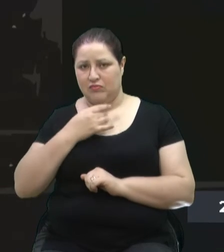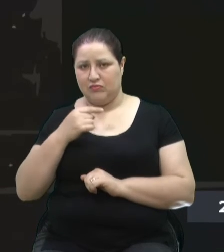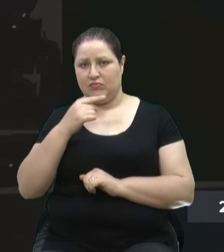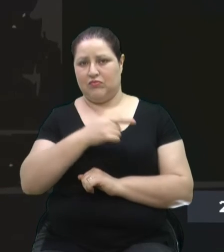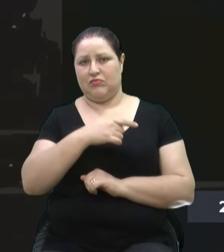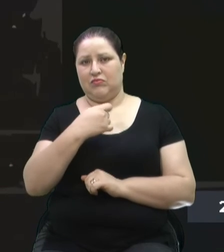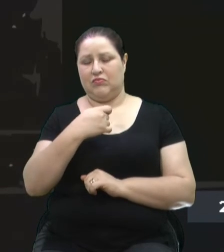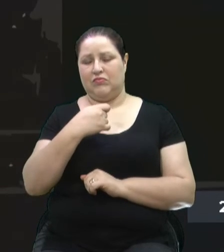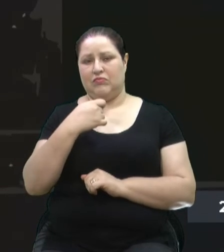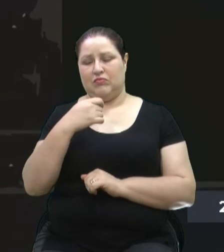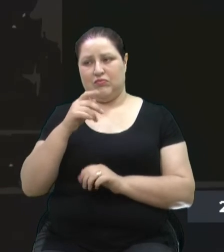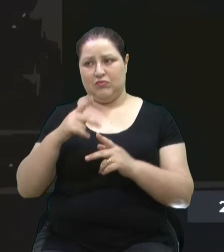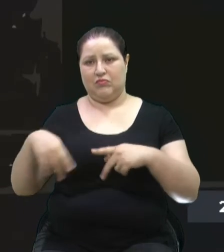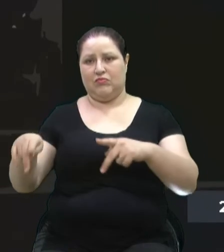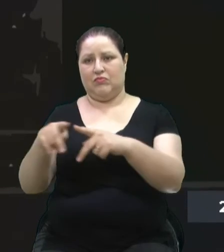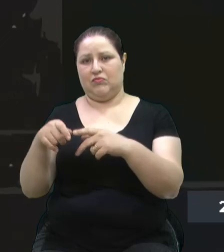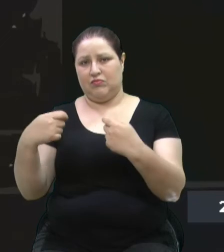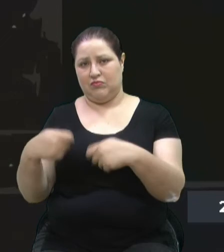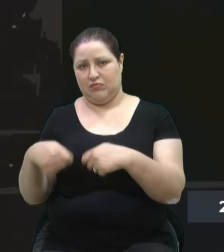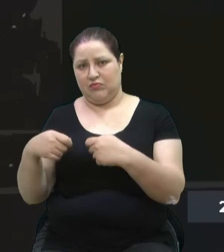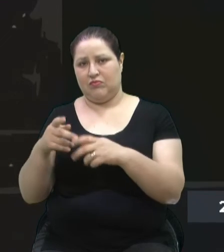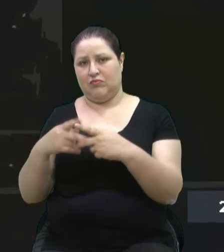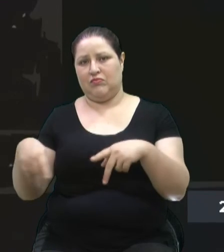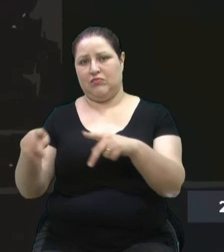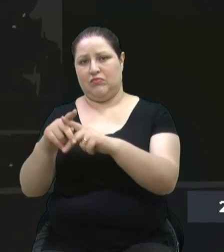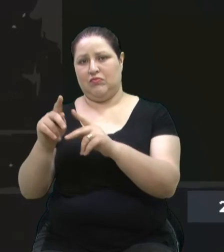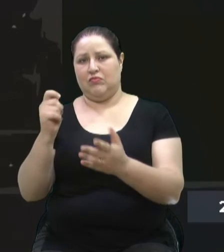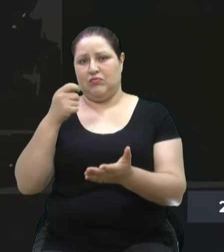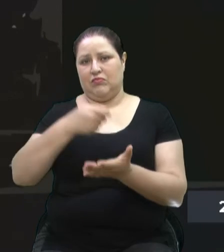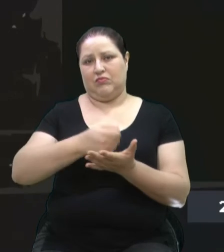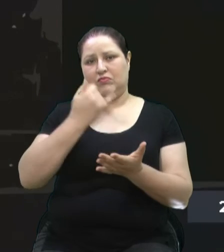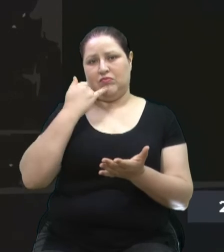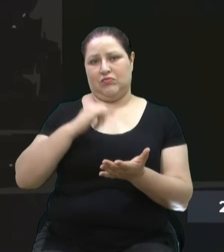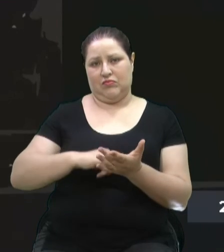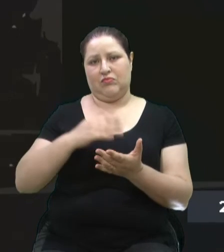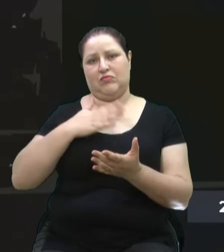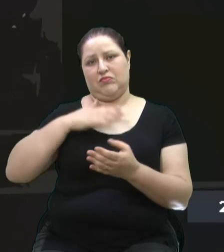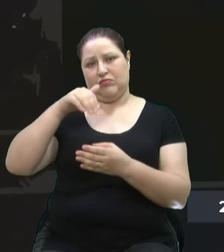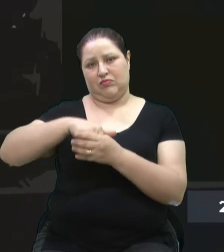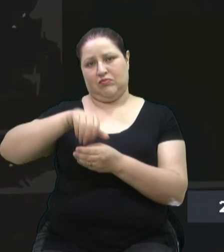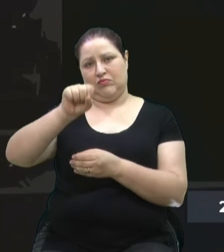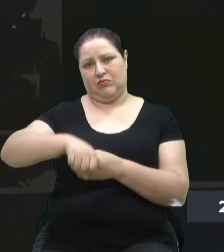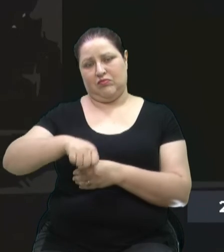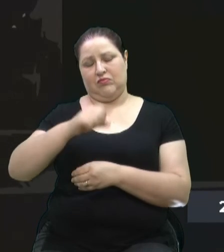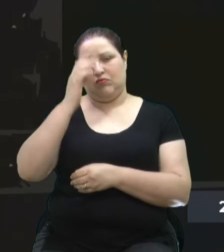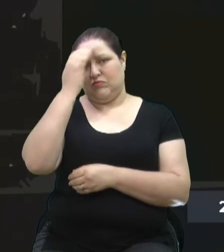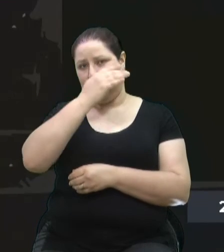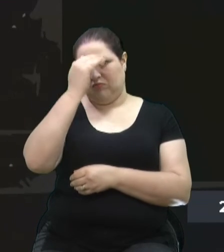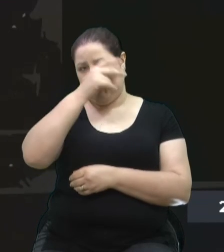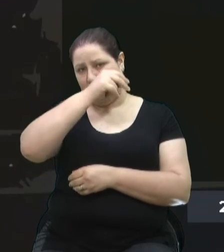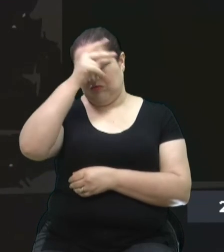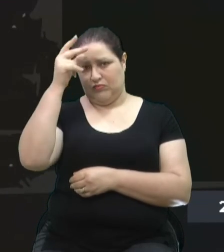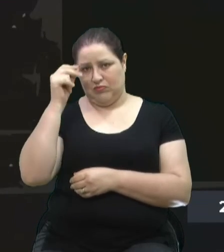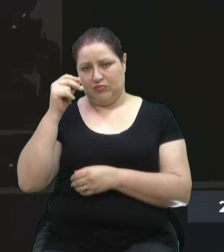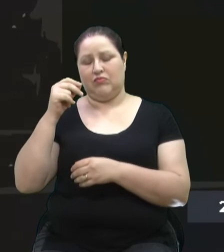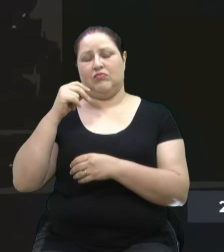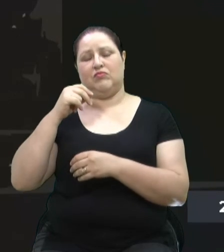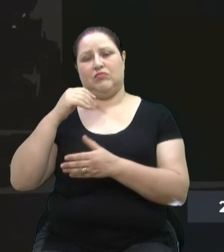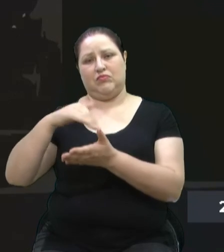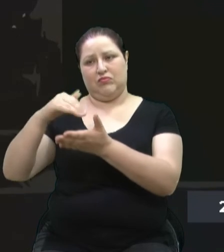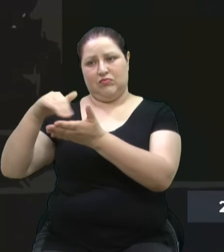contribui e paga seus impostos. Mas meu voto é favorável, mas solução, prefeito Adiló, e demais secretariado.